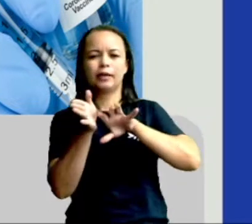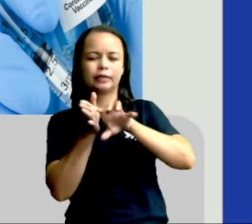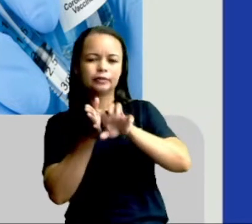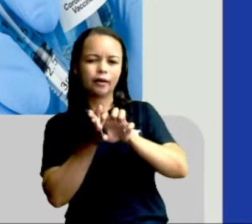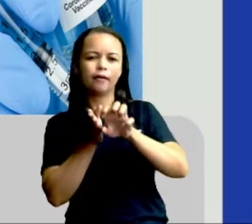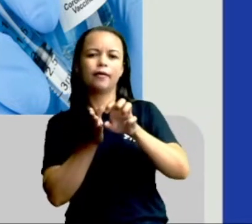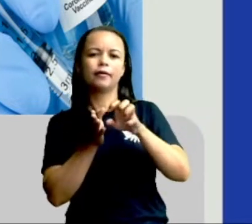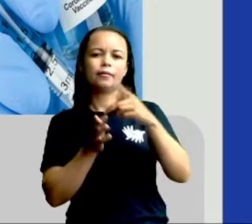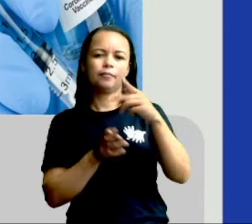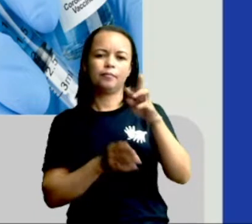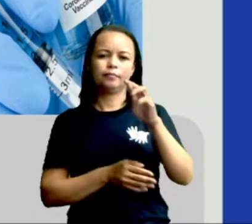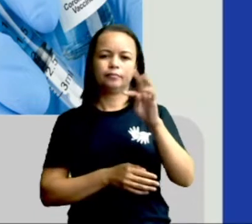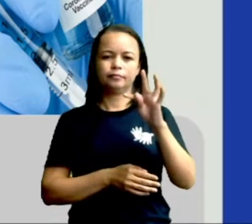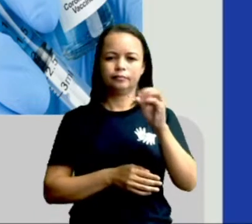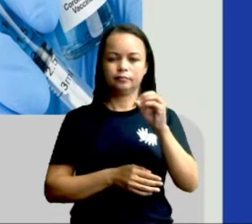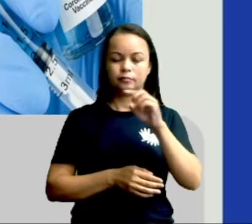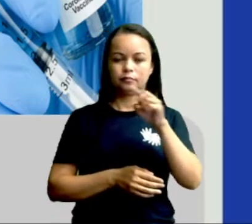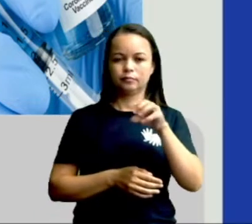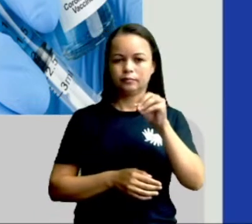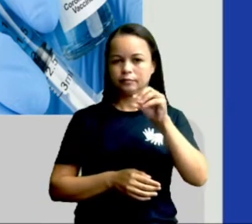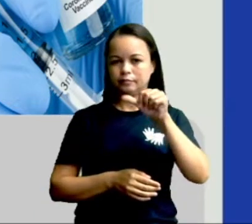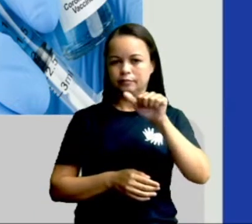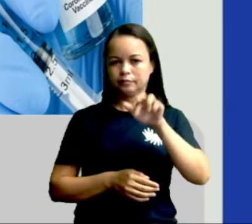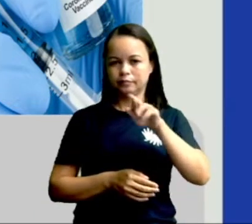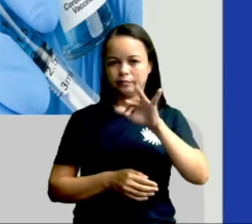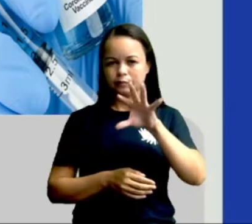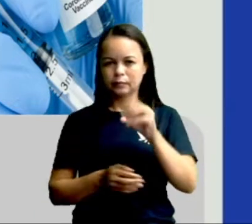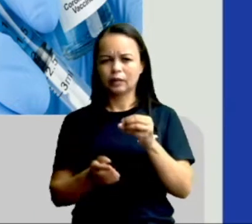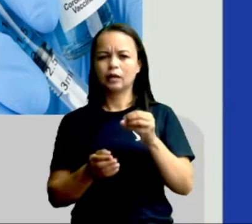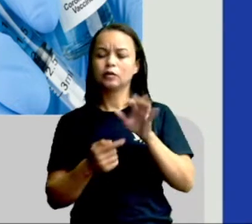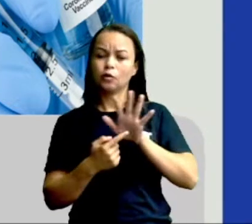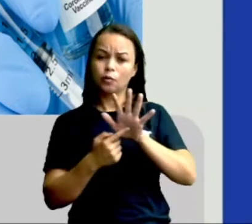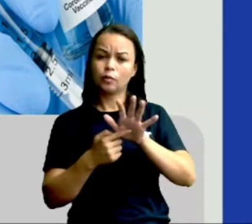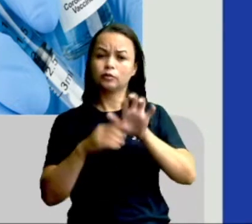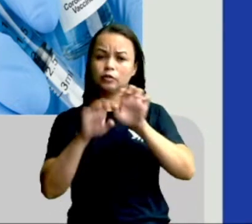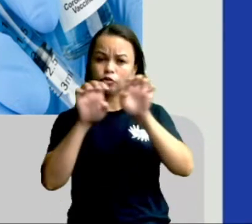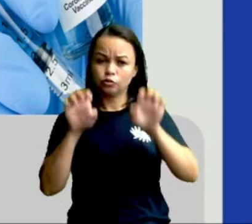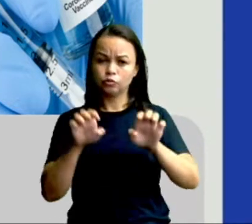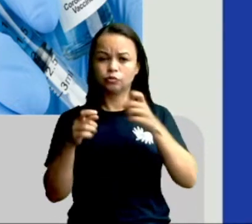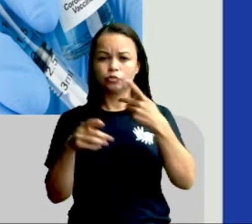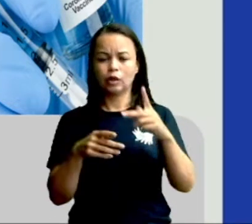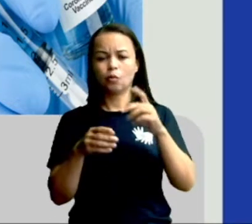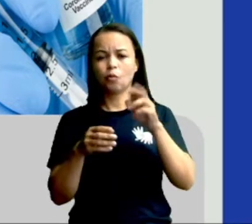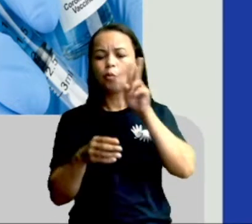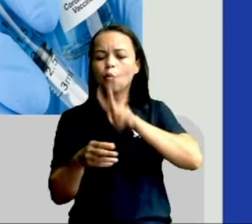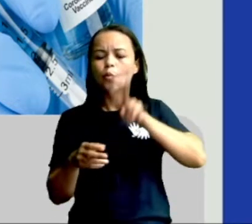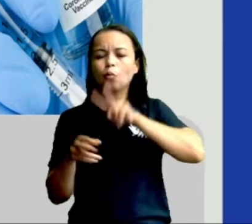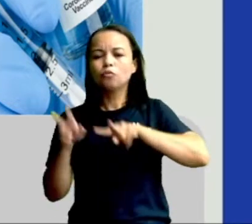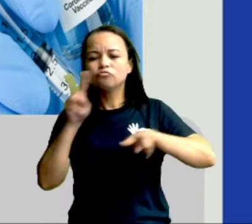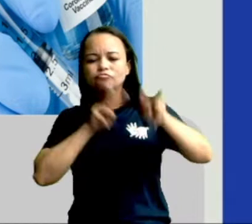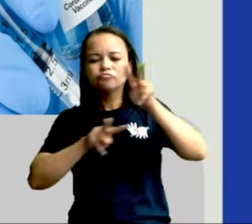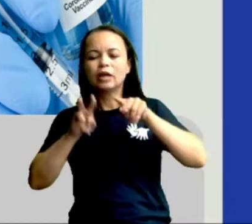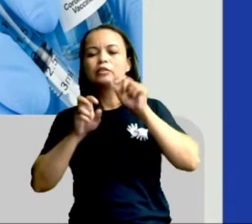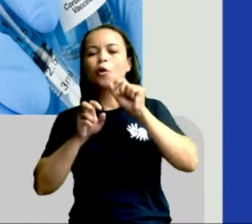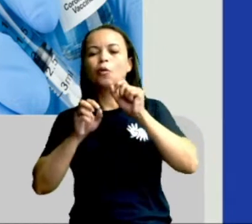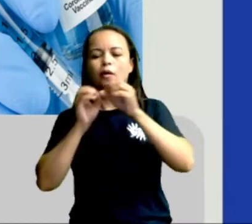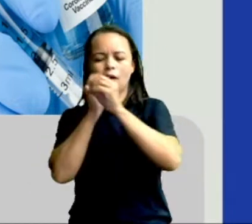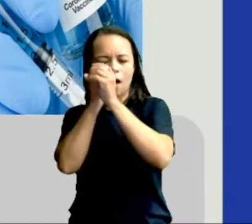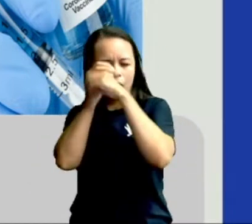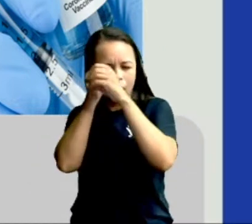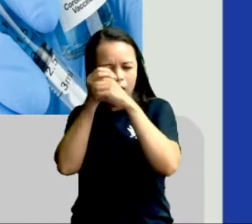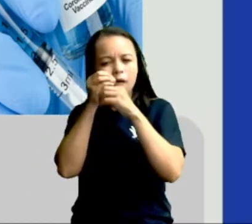protozoários, são seres cuja estrutura só é identificada com a utilização de um microscópio. Os